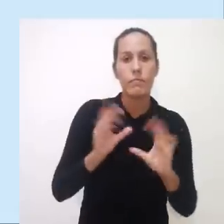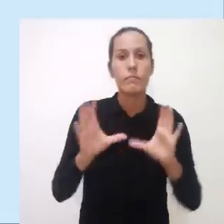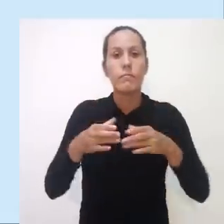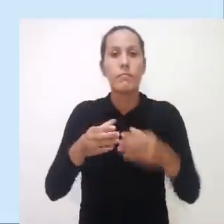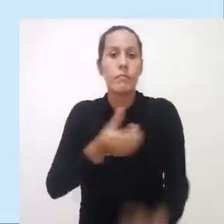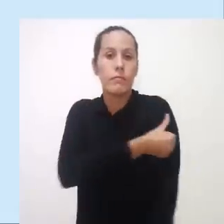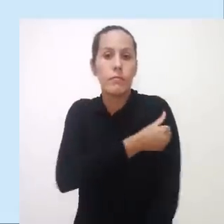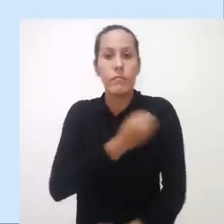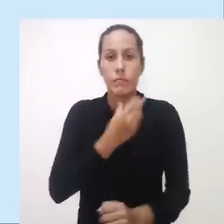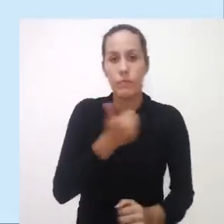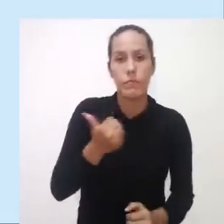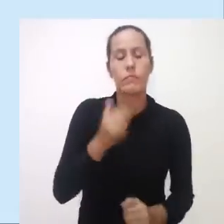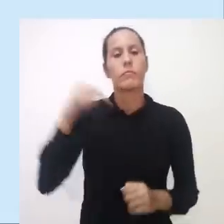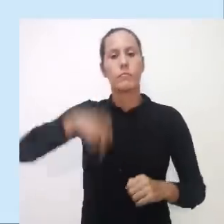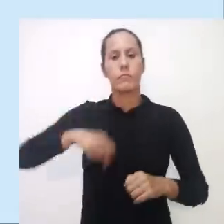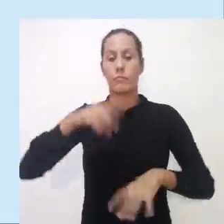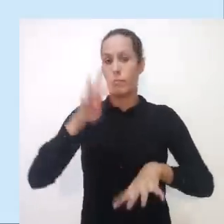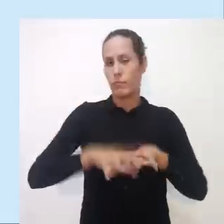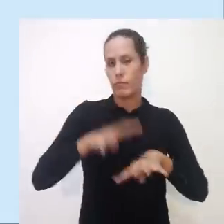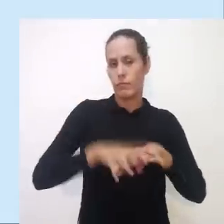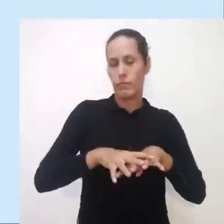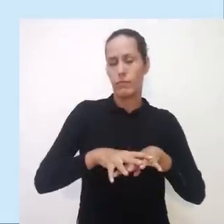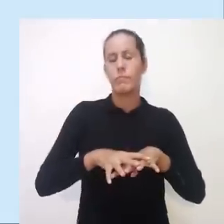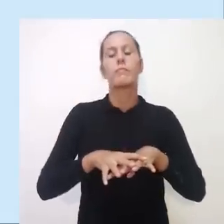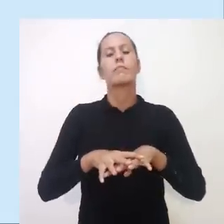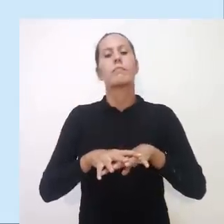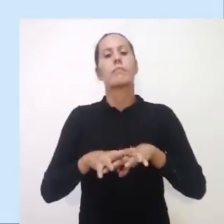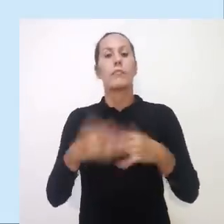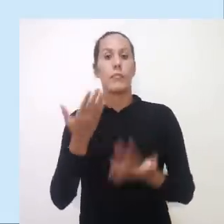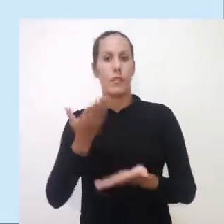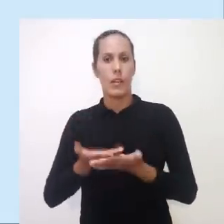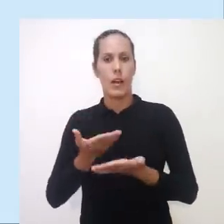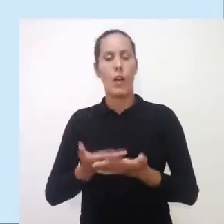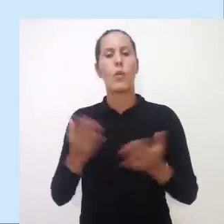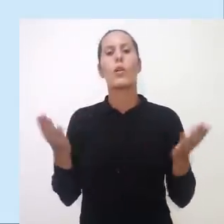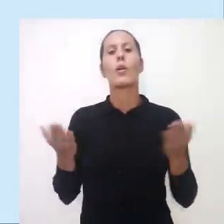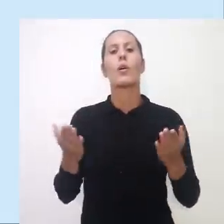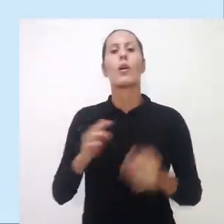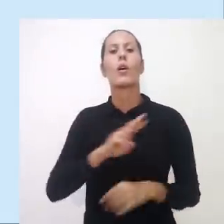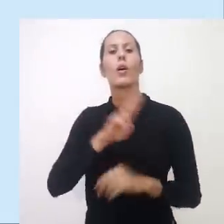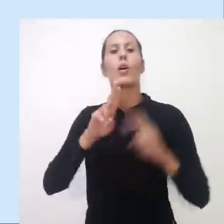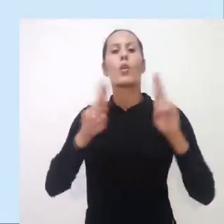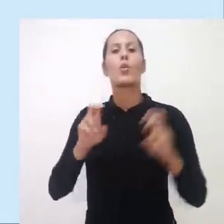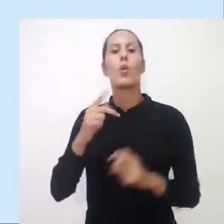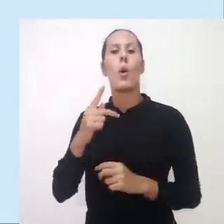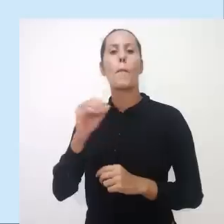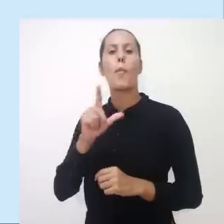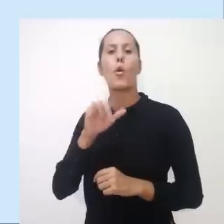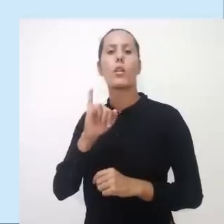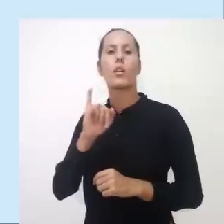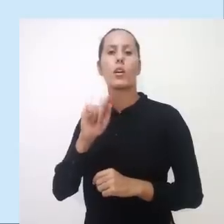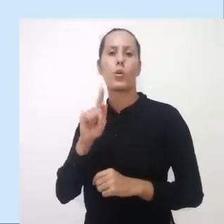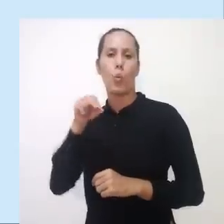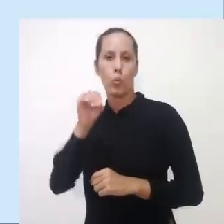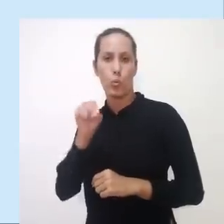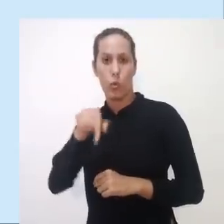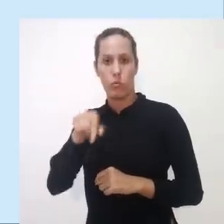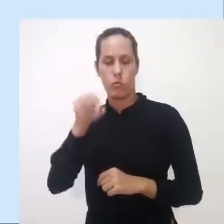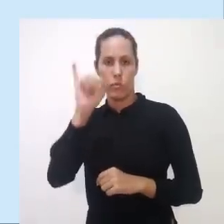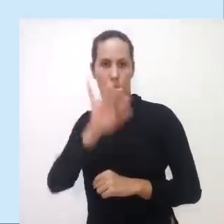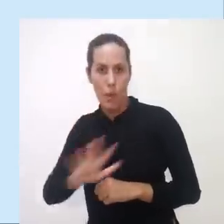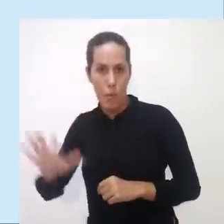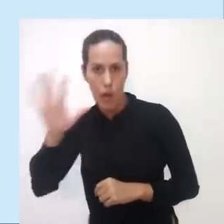E aí, pessoal do sexto ano, se liga aí na matéria de matemática, aula hoje sobre polígono. Veja o seguinte, na